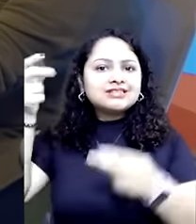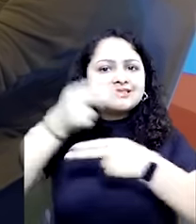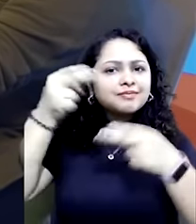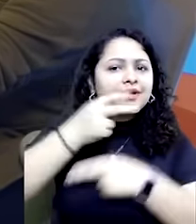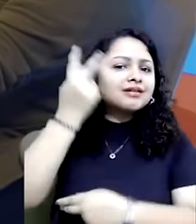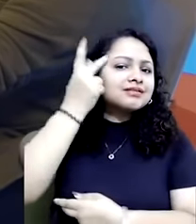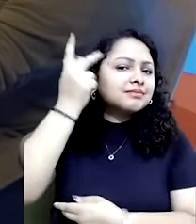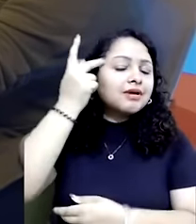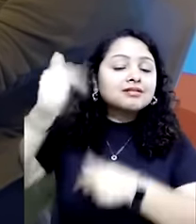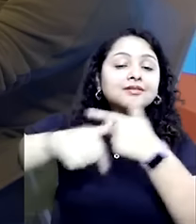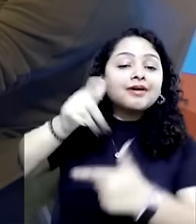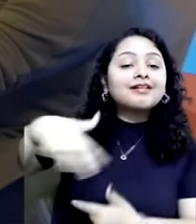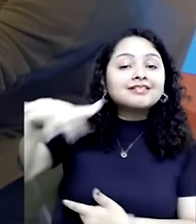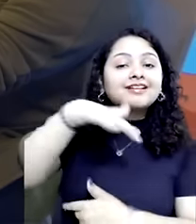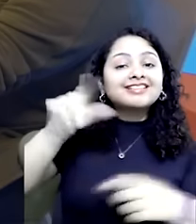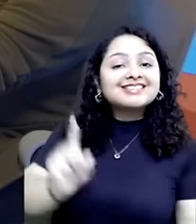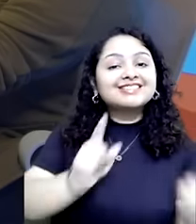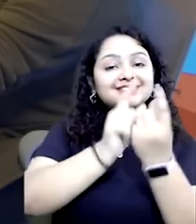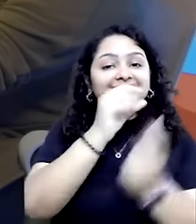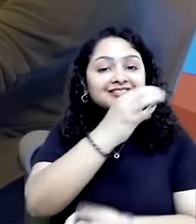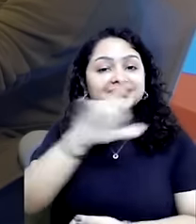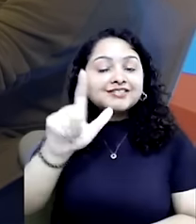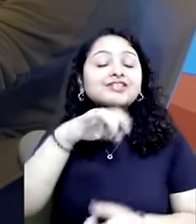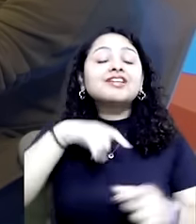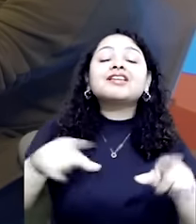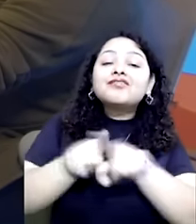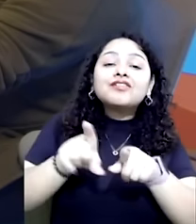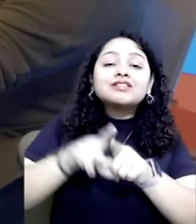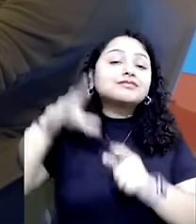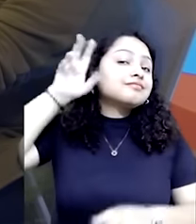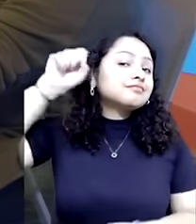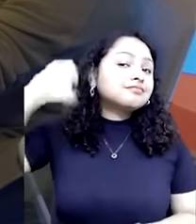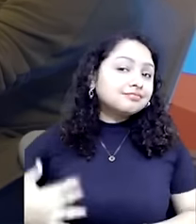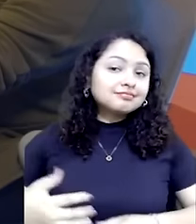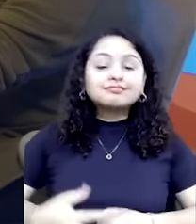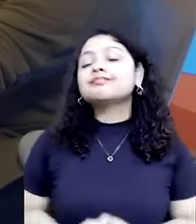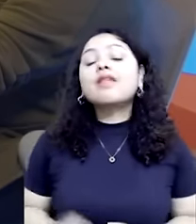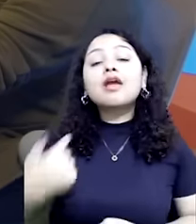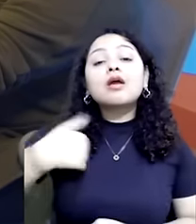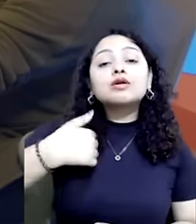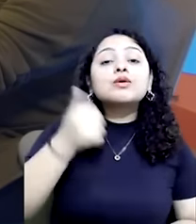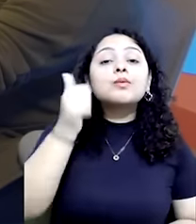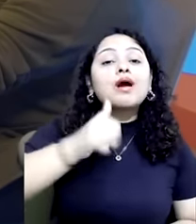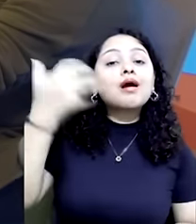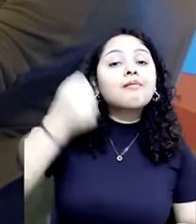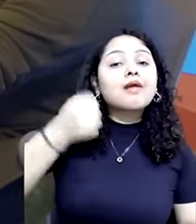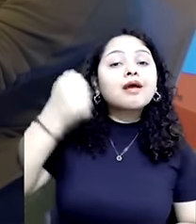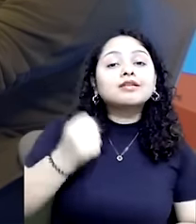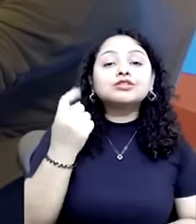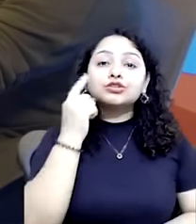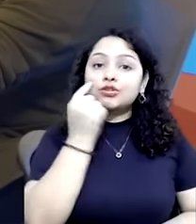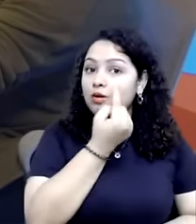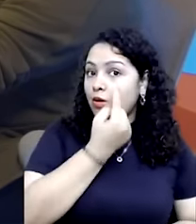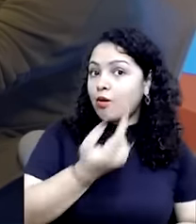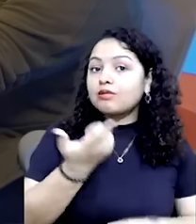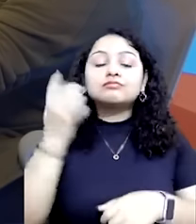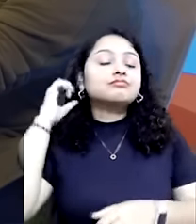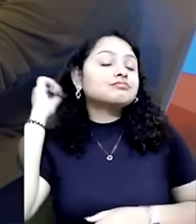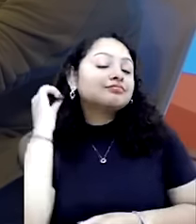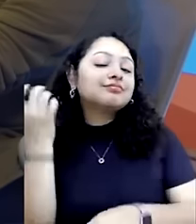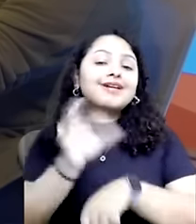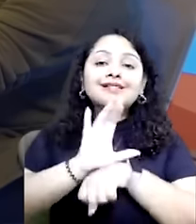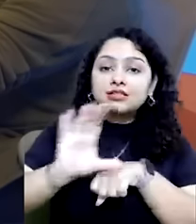Paulo atuo na área de atendimento ao cliente e farei minha autodescrição eu sou branca de olhos e cabelos